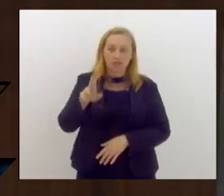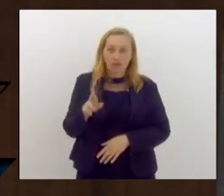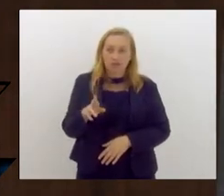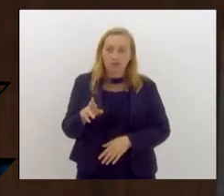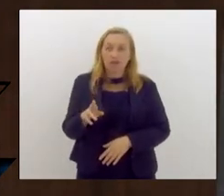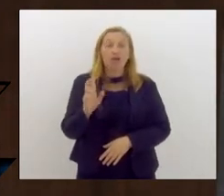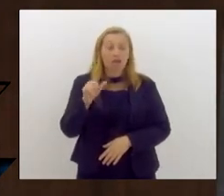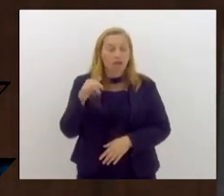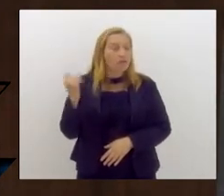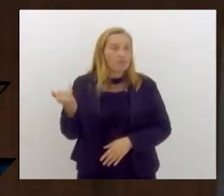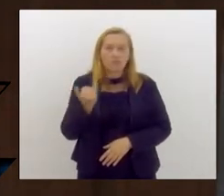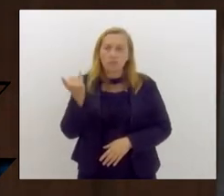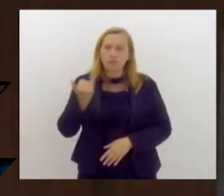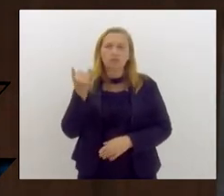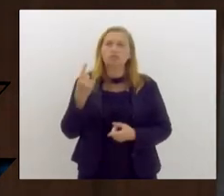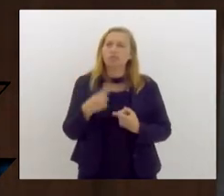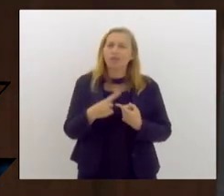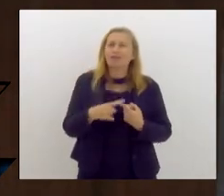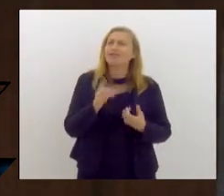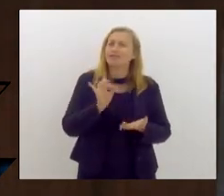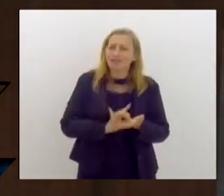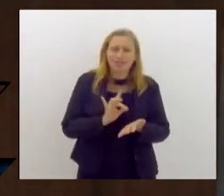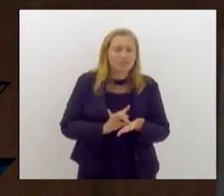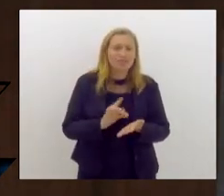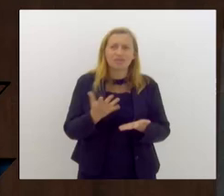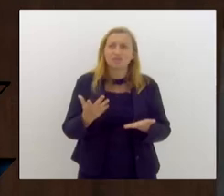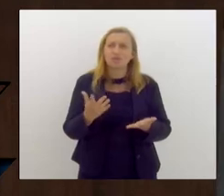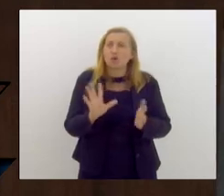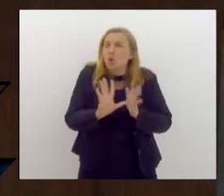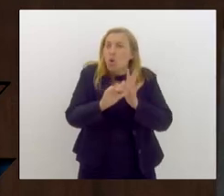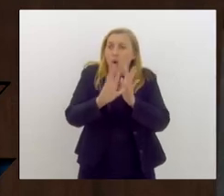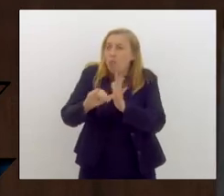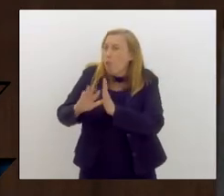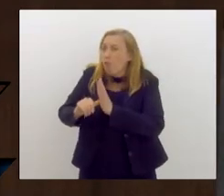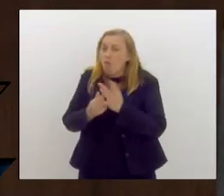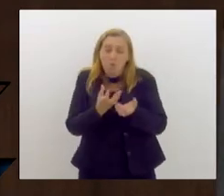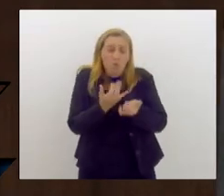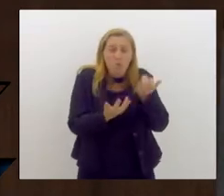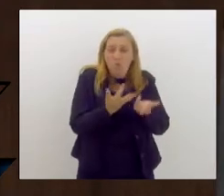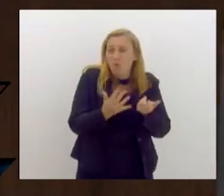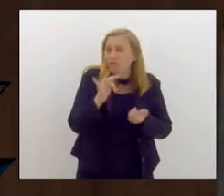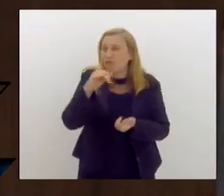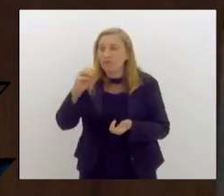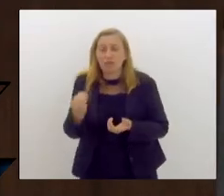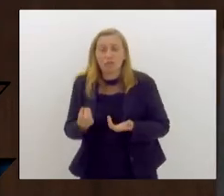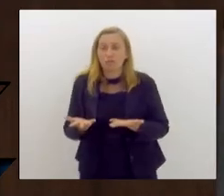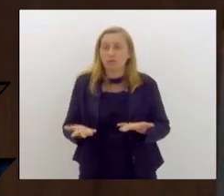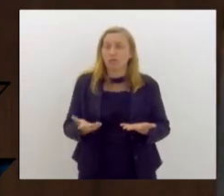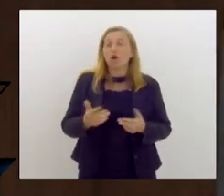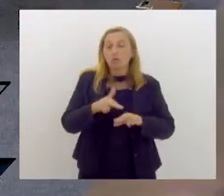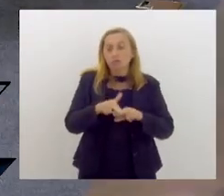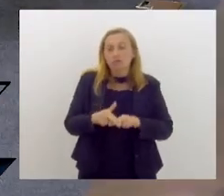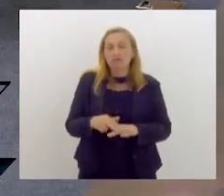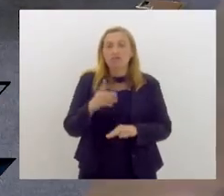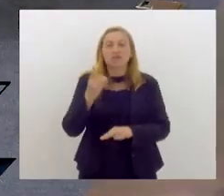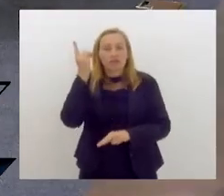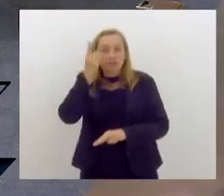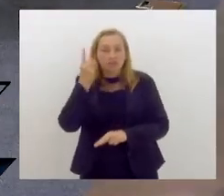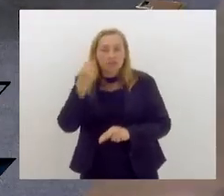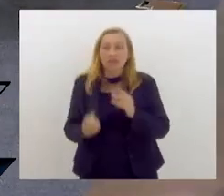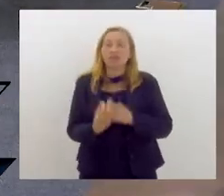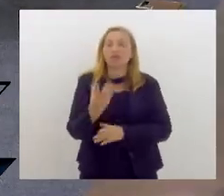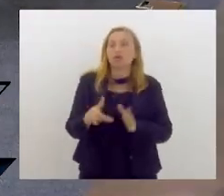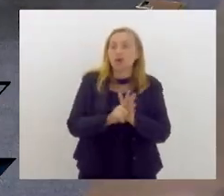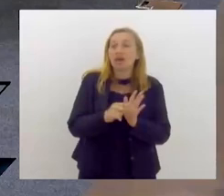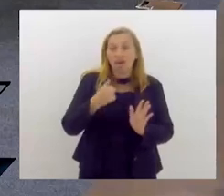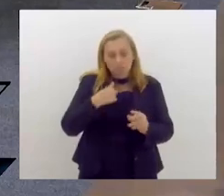projeto muito importante, porque realmente o que estão roubando e queimando o fio é um horror. Por isso a deputada fez uma lei, eu também fiz